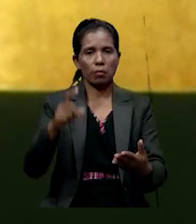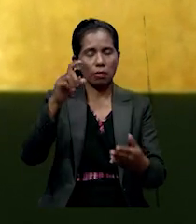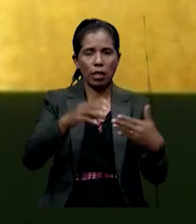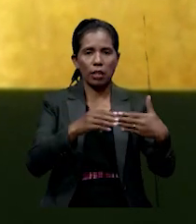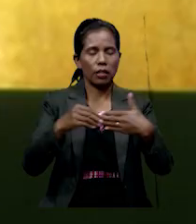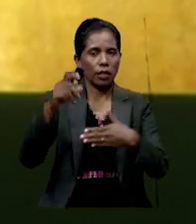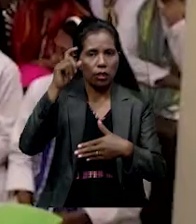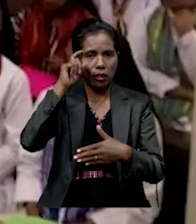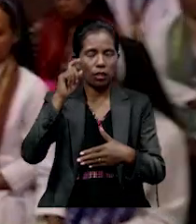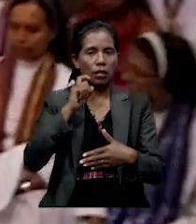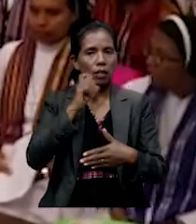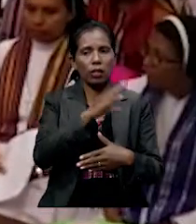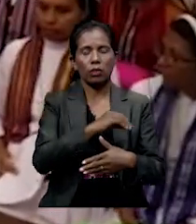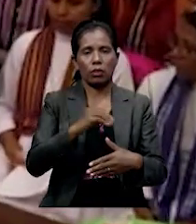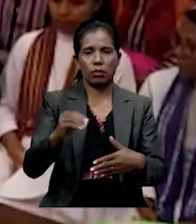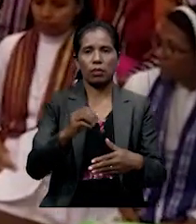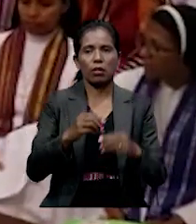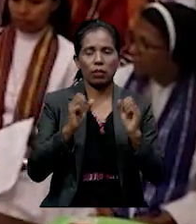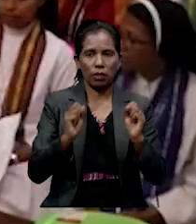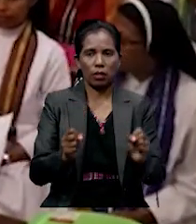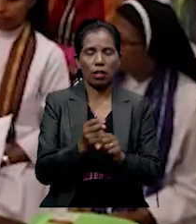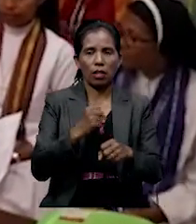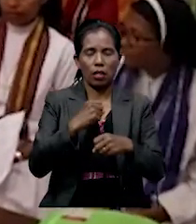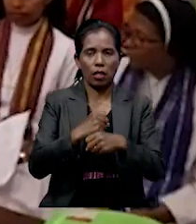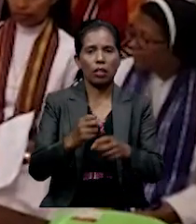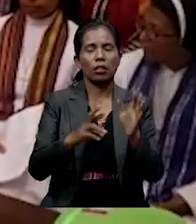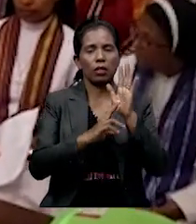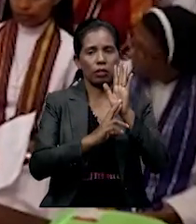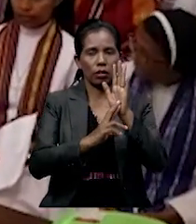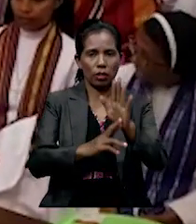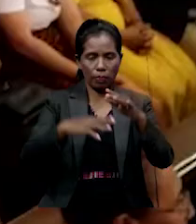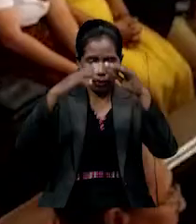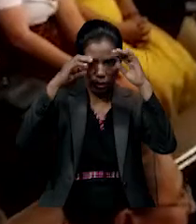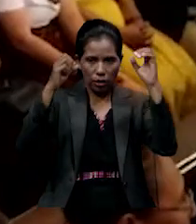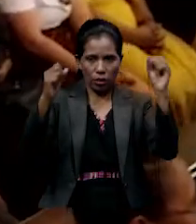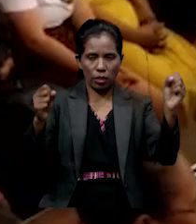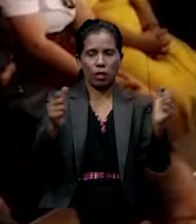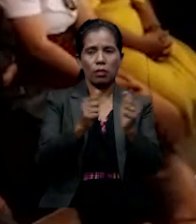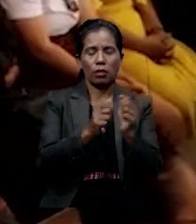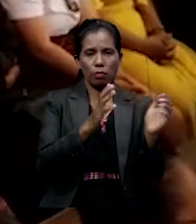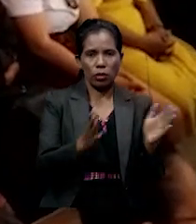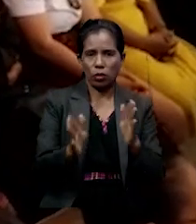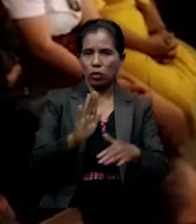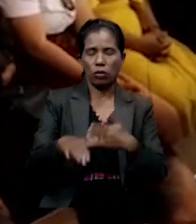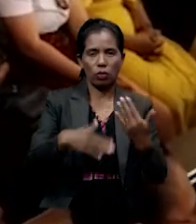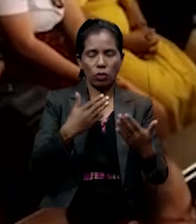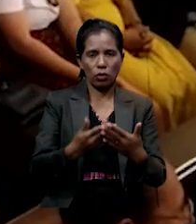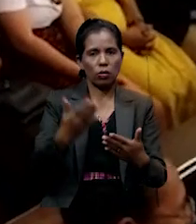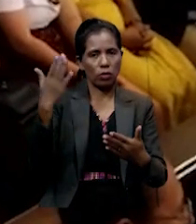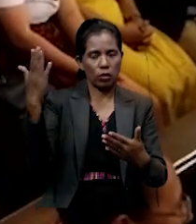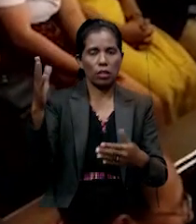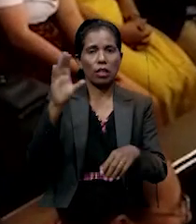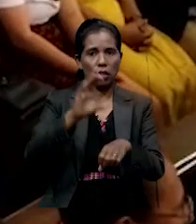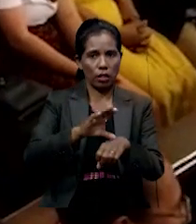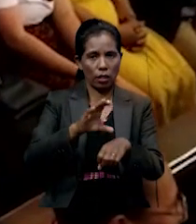idane, no liliu ba disponibilidade halauknar representa nai presidente hodi acompanha processo hotu iha Vaticano, mas